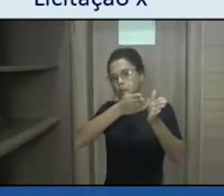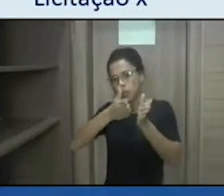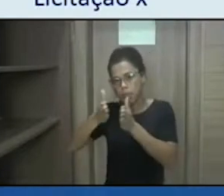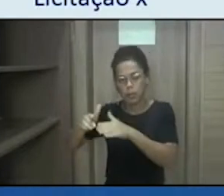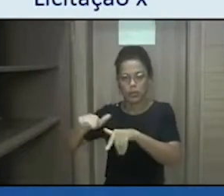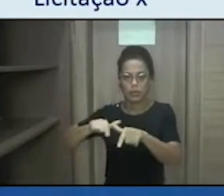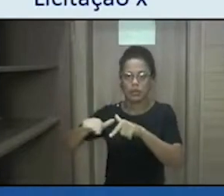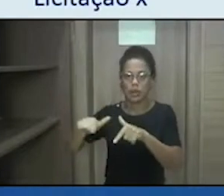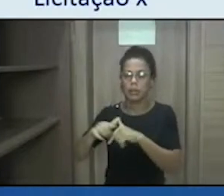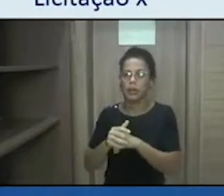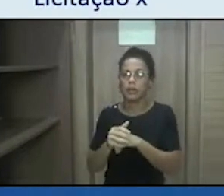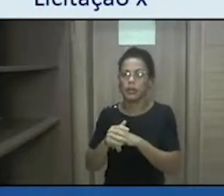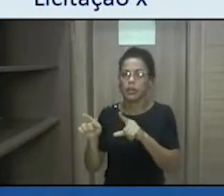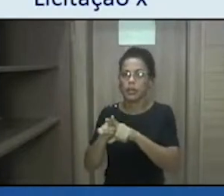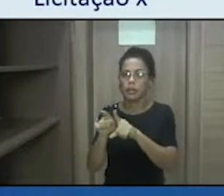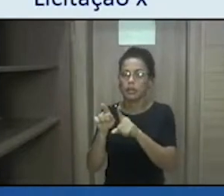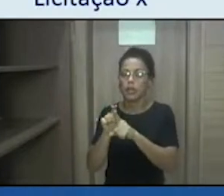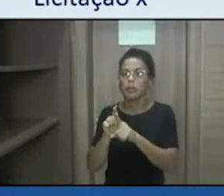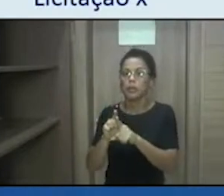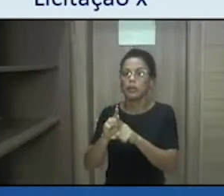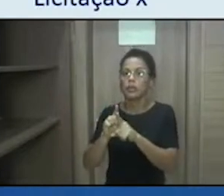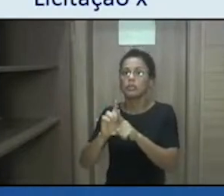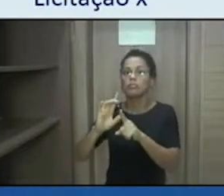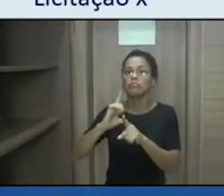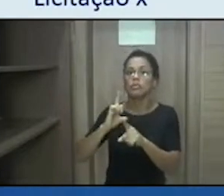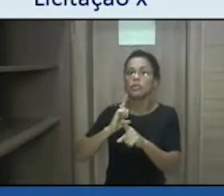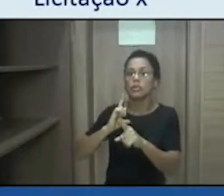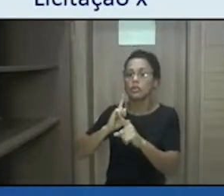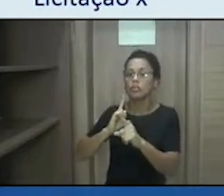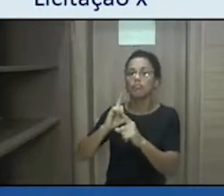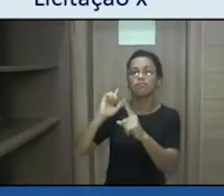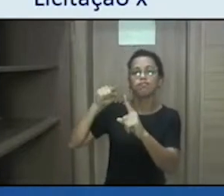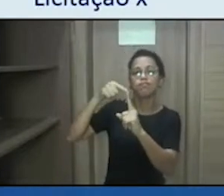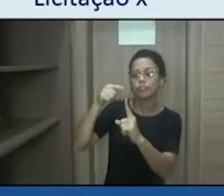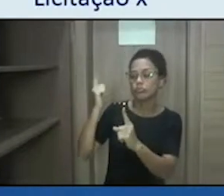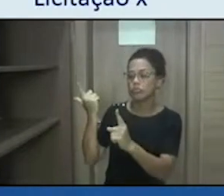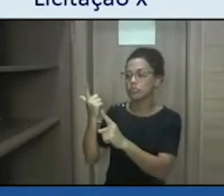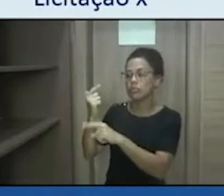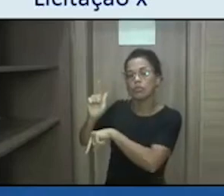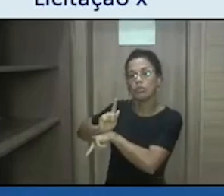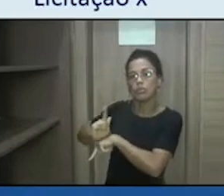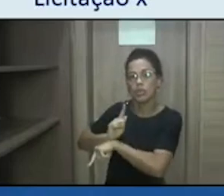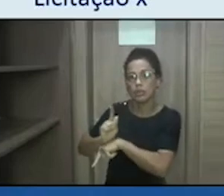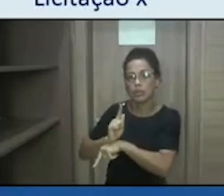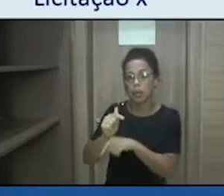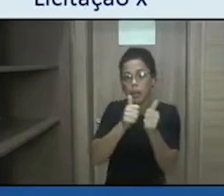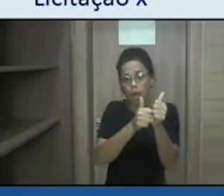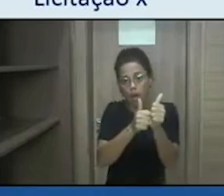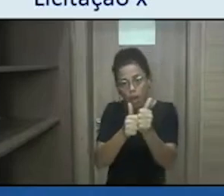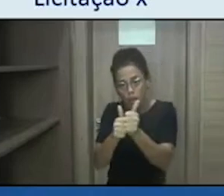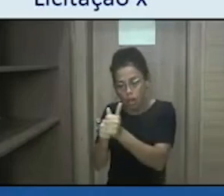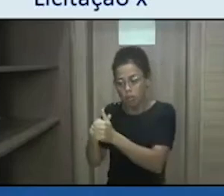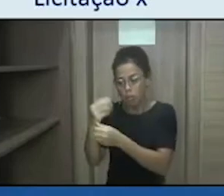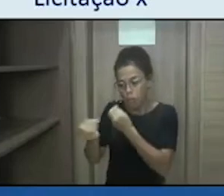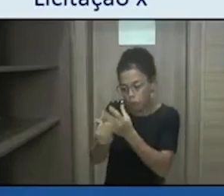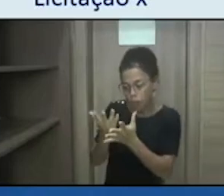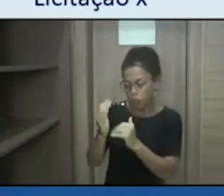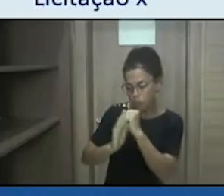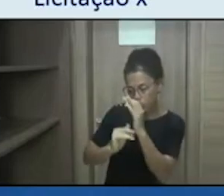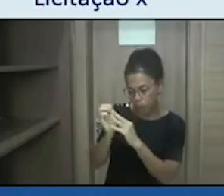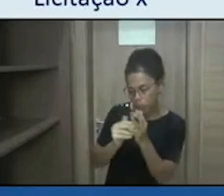alcance de metas, mas também indicadores de gestão para o acompanhamento dessa qualidade da prótese, para além da